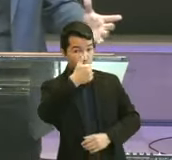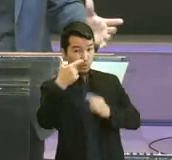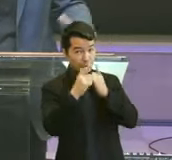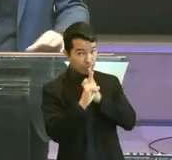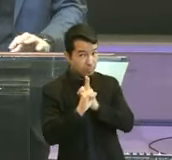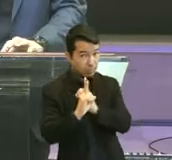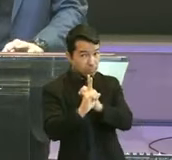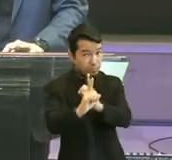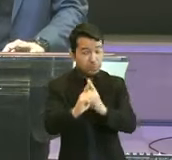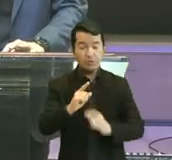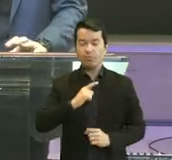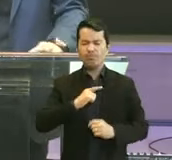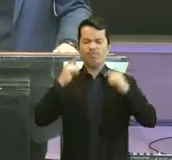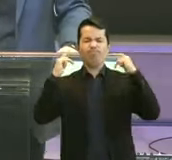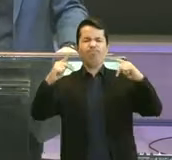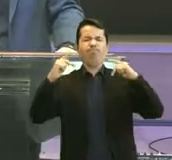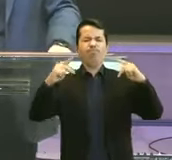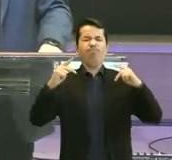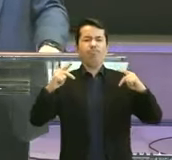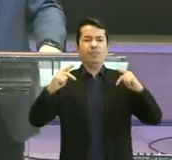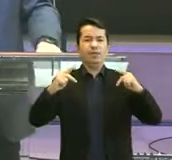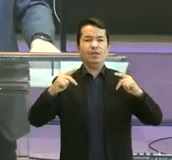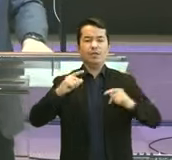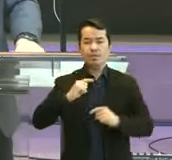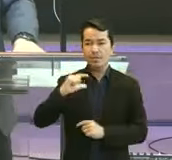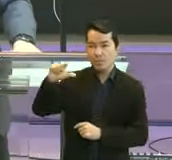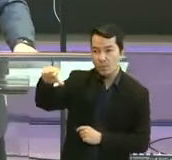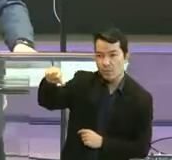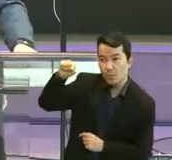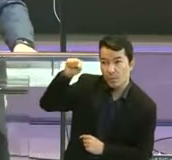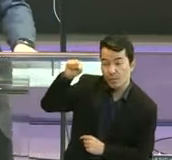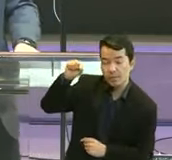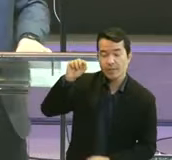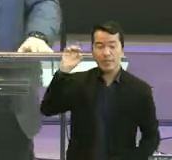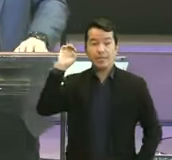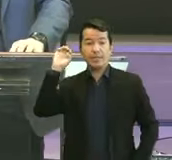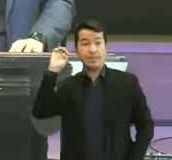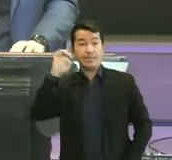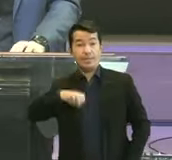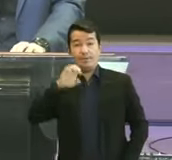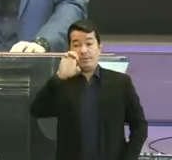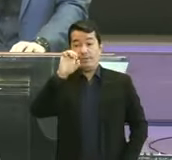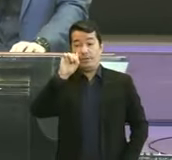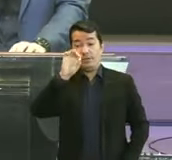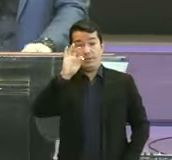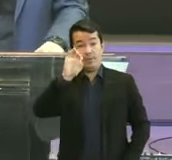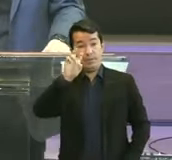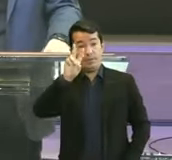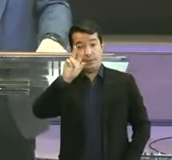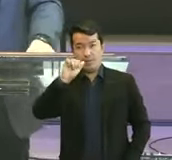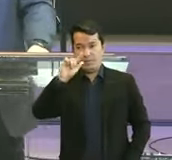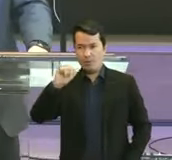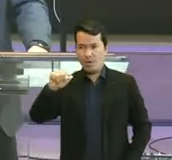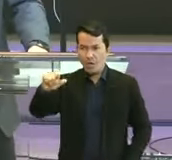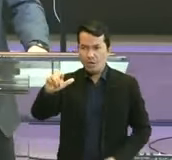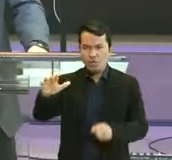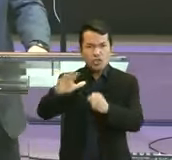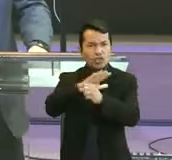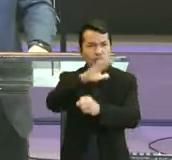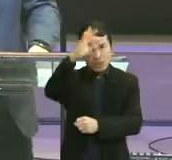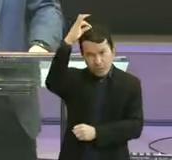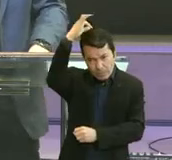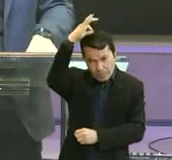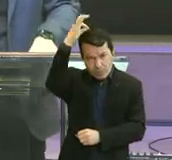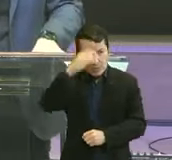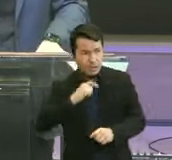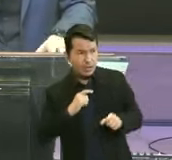Tal proposta agradou a todos, então escolheram Estevão, um homem cheio de fé e do Espírito Santo, além de Filipe,